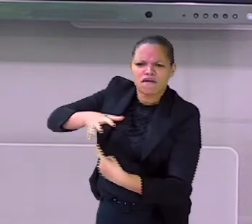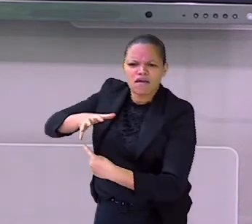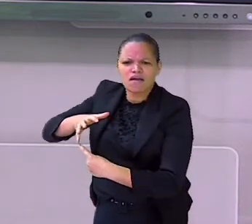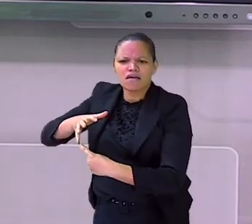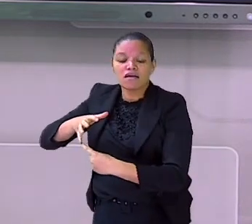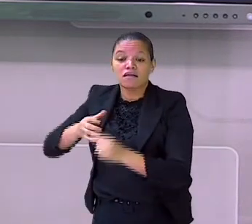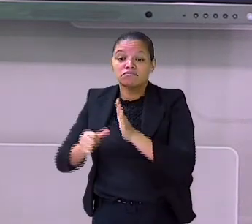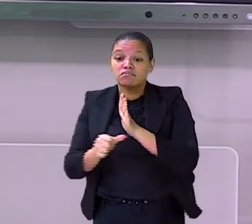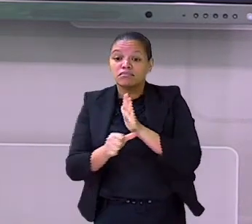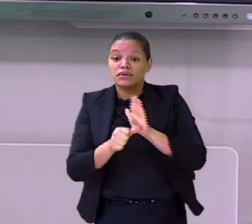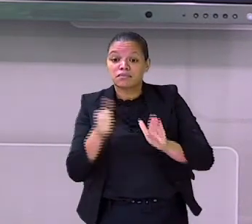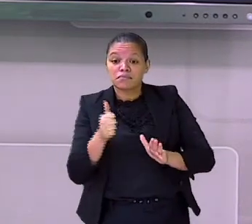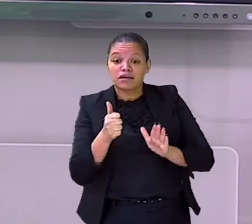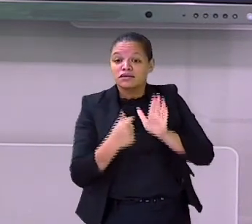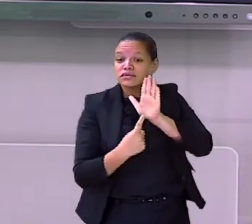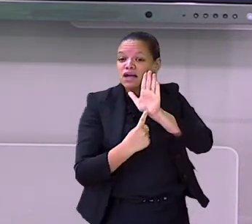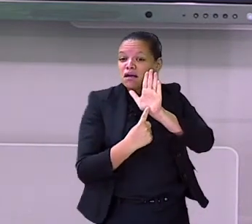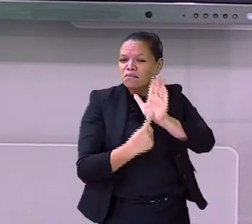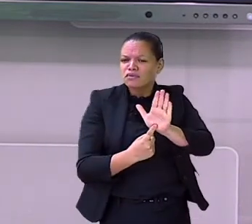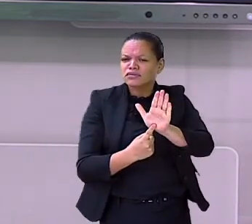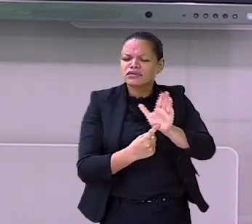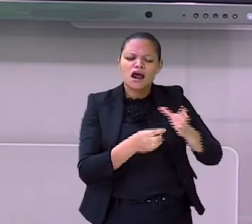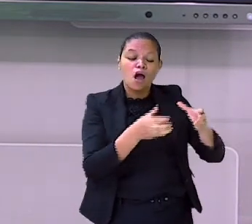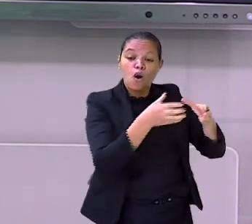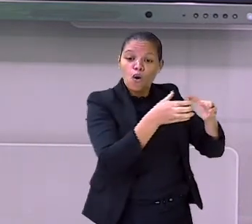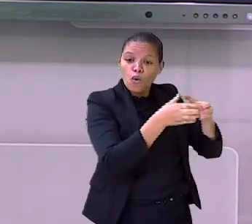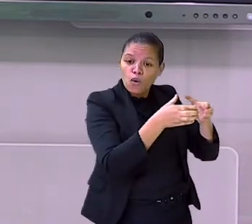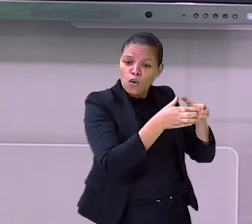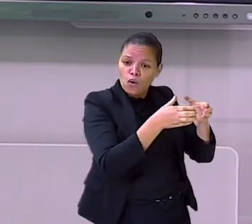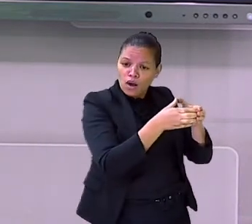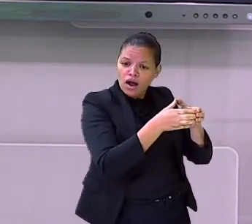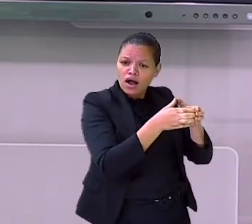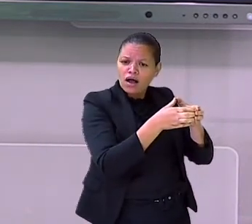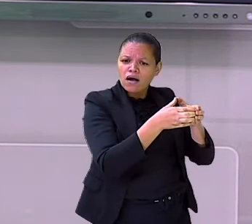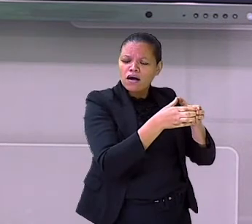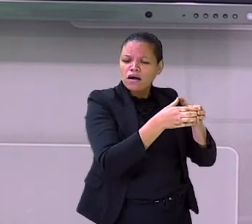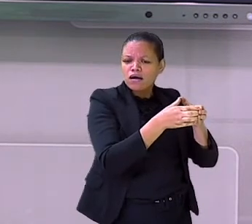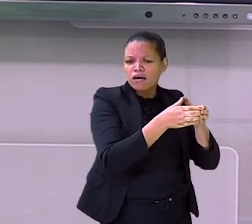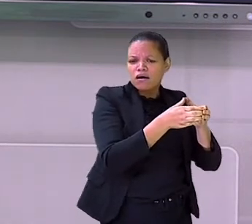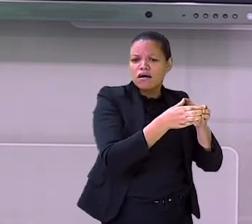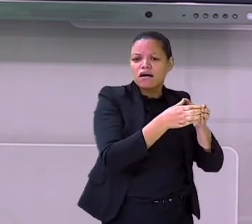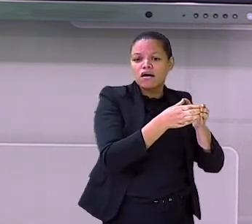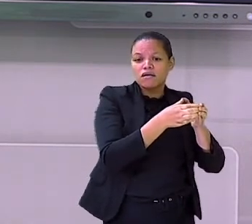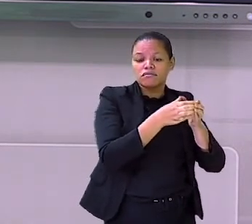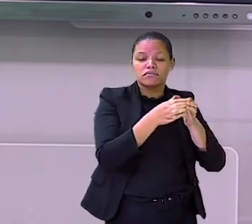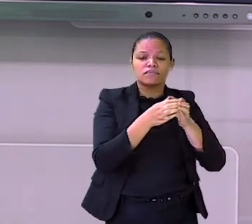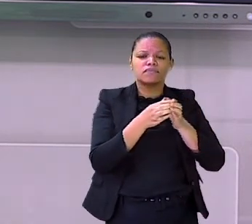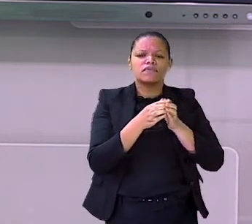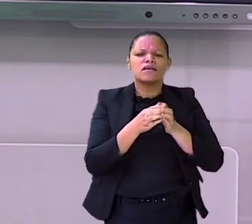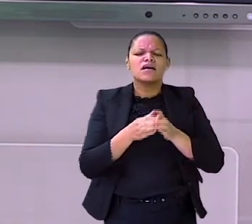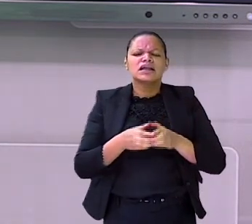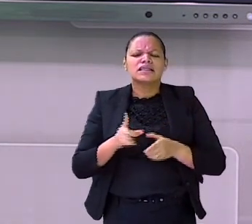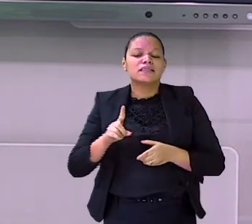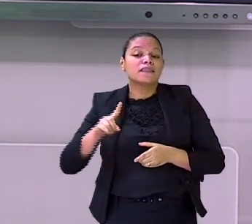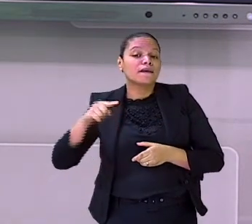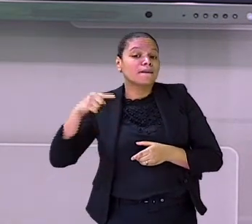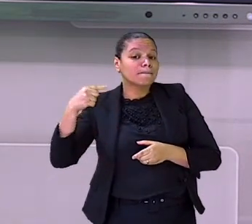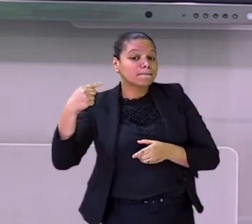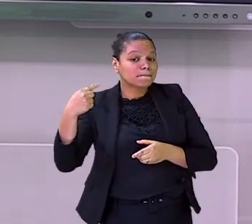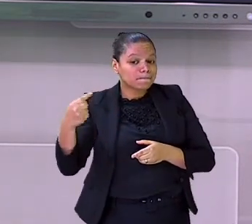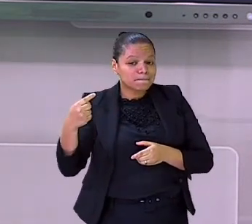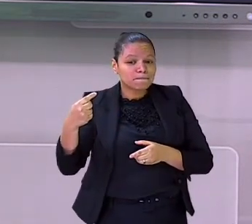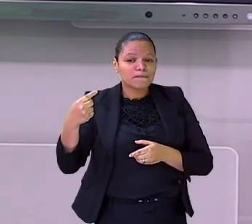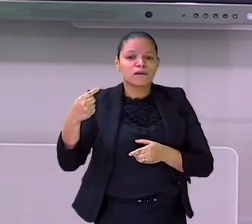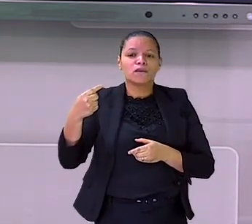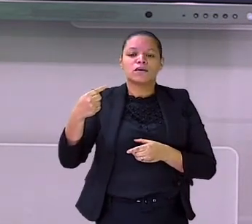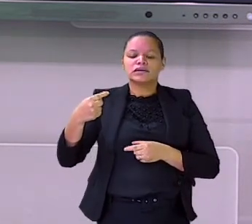acontece, quando, se é de manhã, você vai situar a pessoa que está lendo o seu texto a conhecer, no